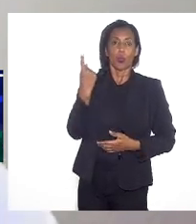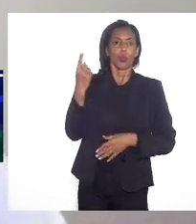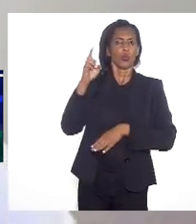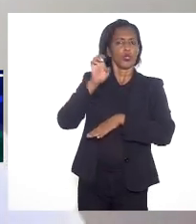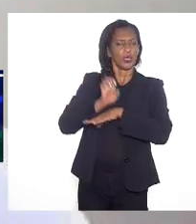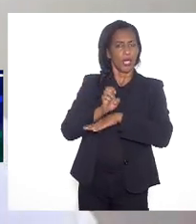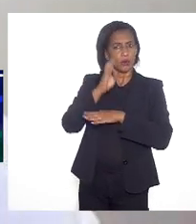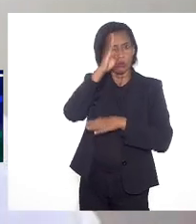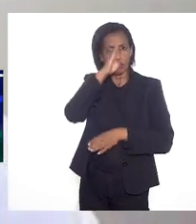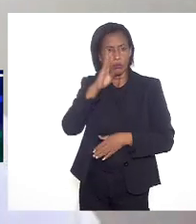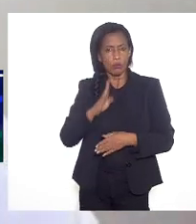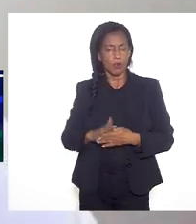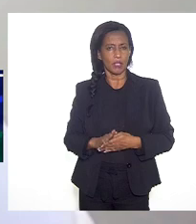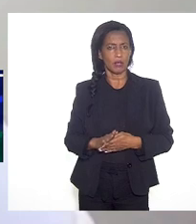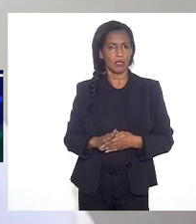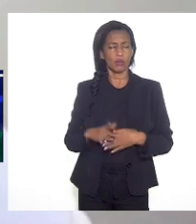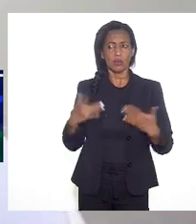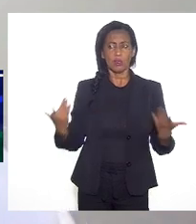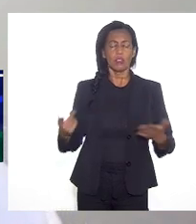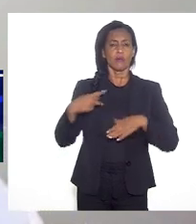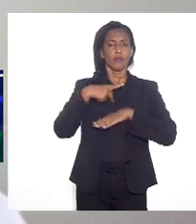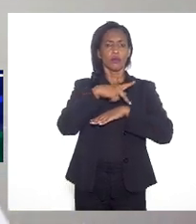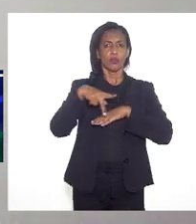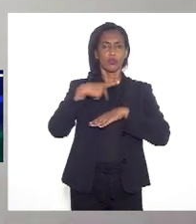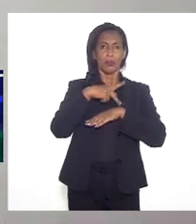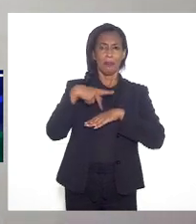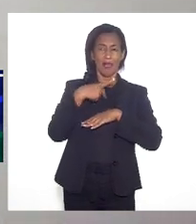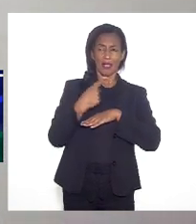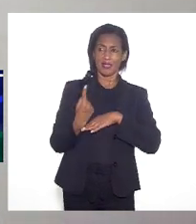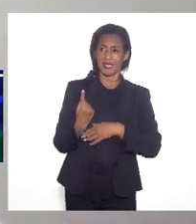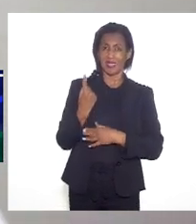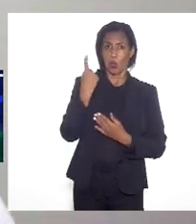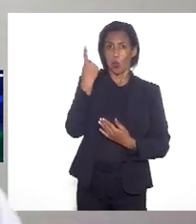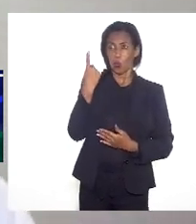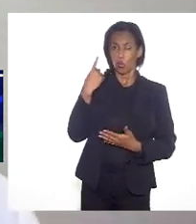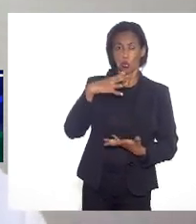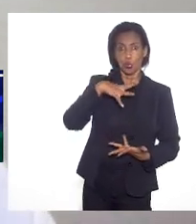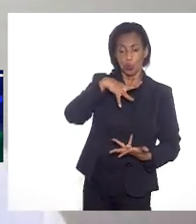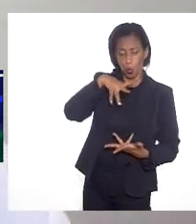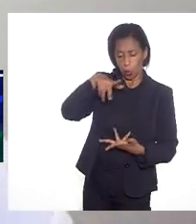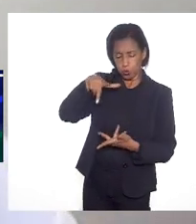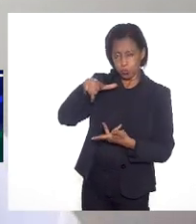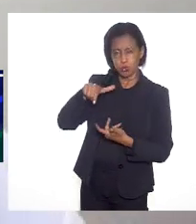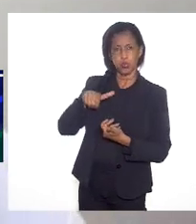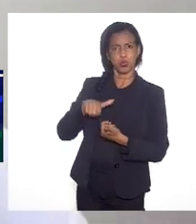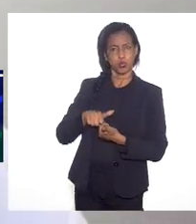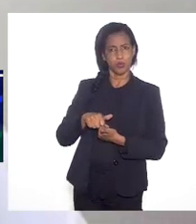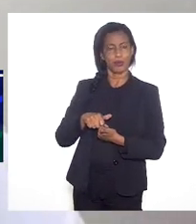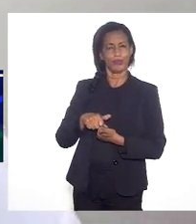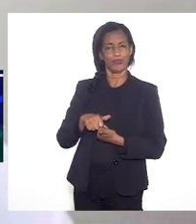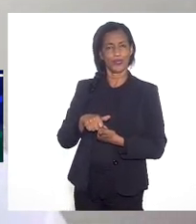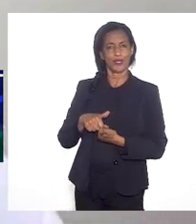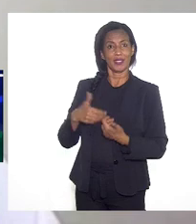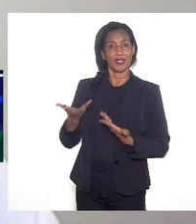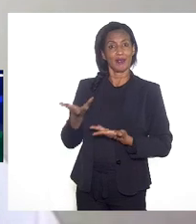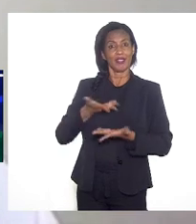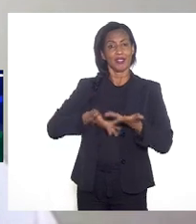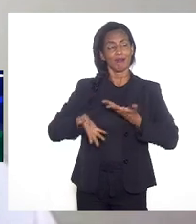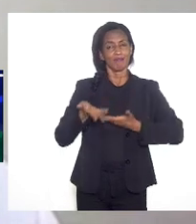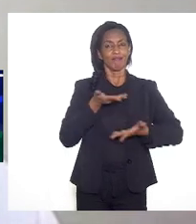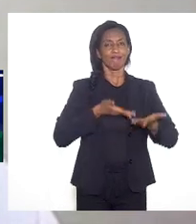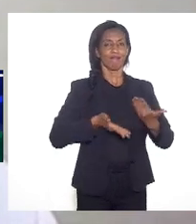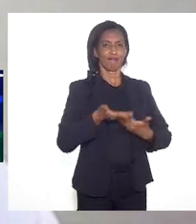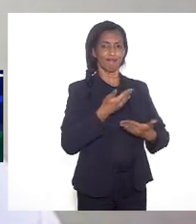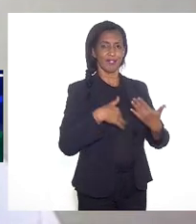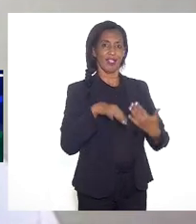Brasil e que, se fosse um país, seria um dos únicos no mundo em que a participação